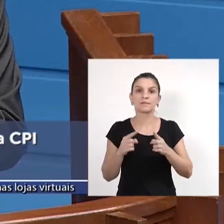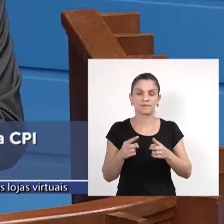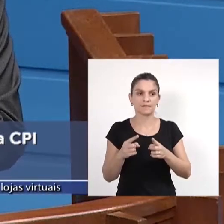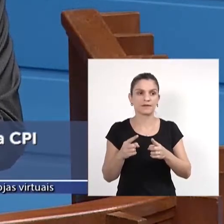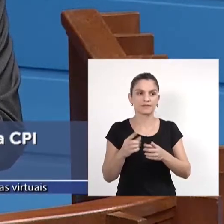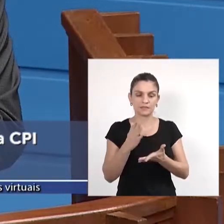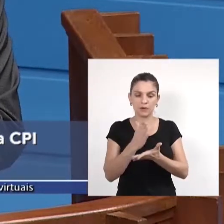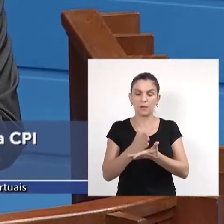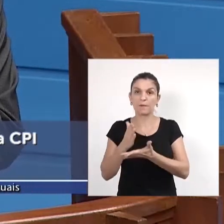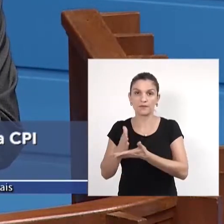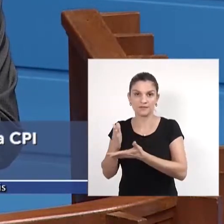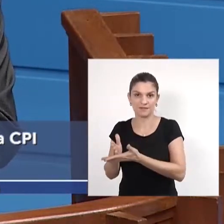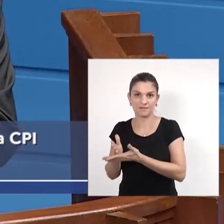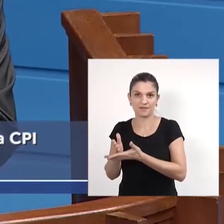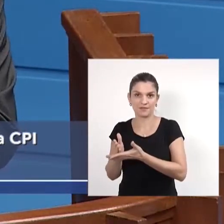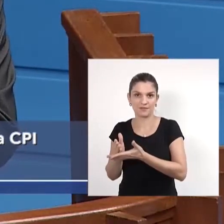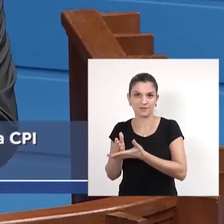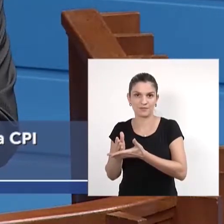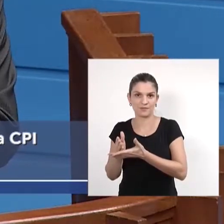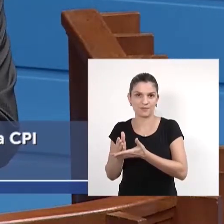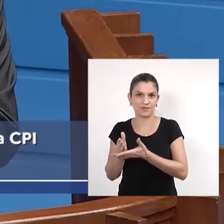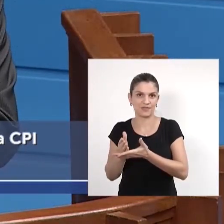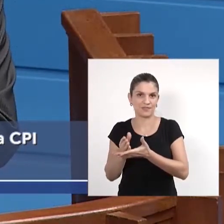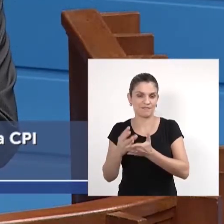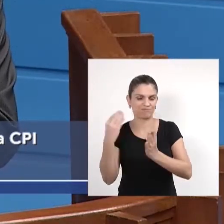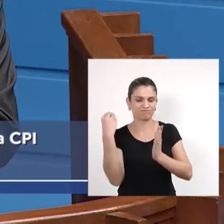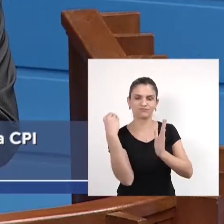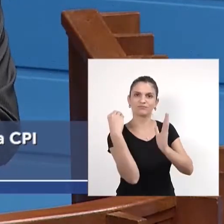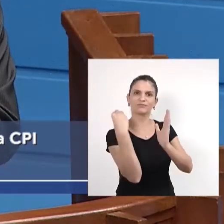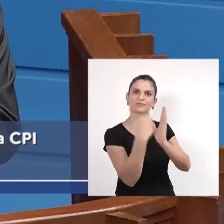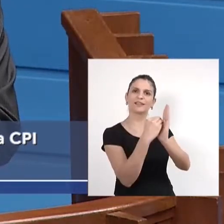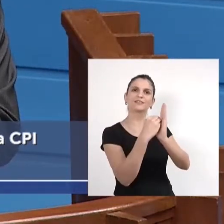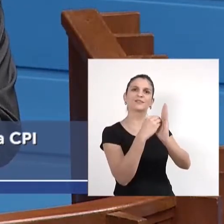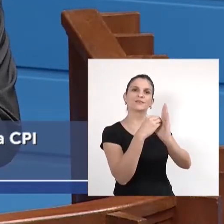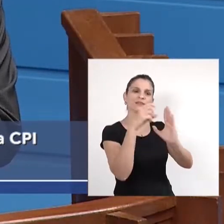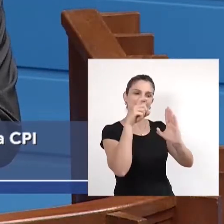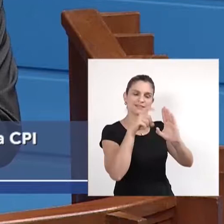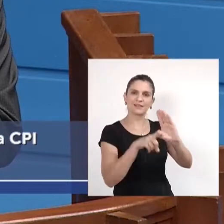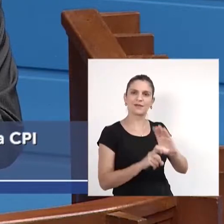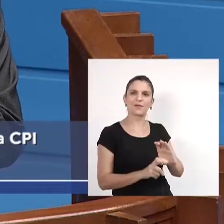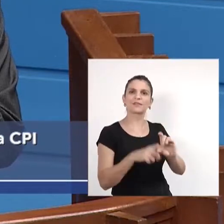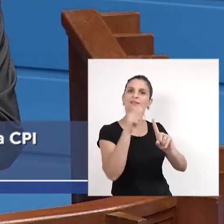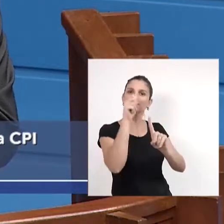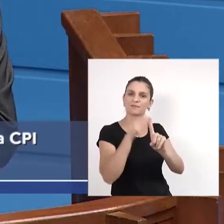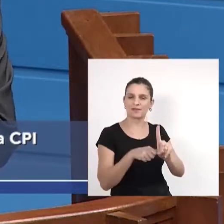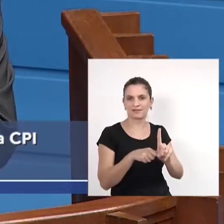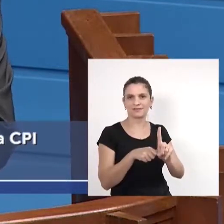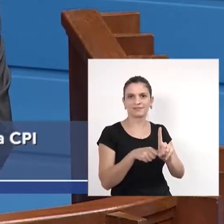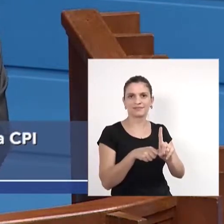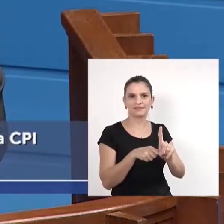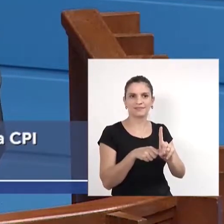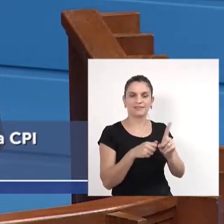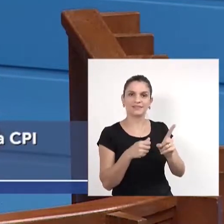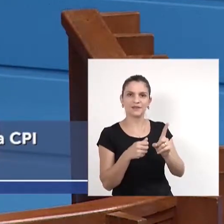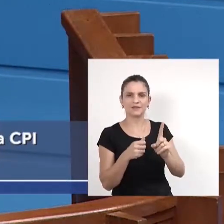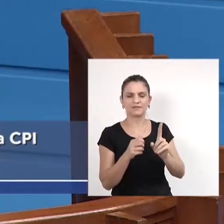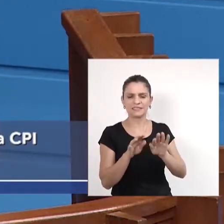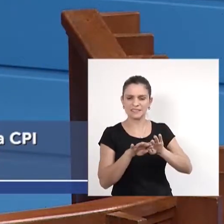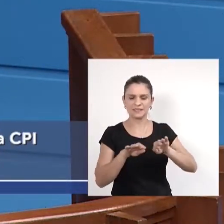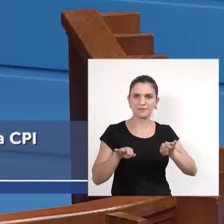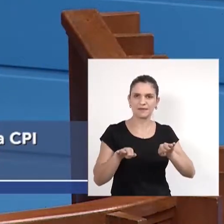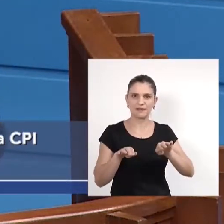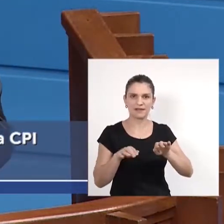conta de energia daquele mês, não vem individualizado. Então, se a pessoa não paga o parcelamento, ela não tem como pagar a conta de energia